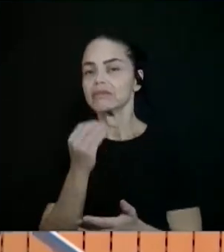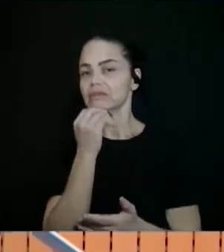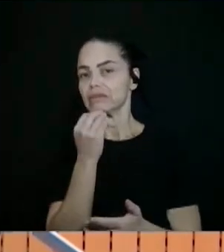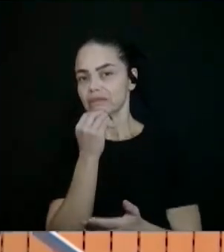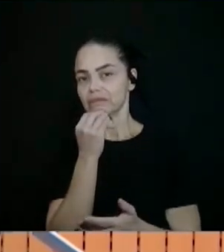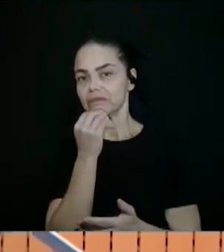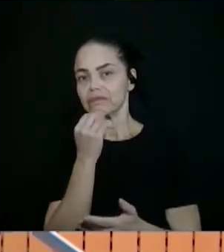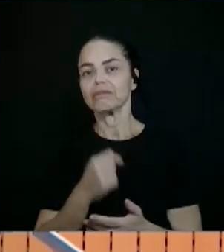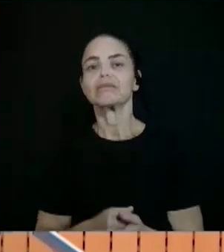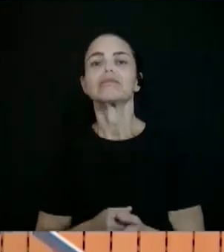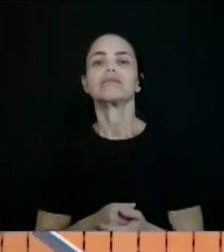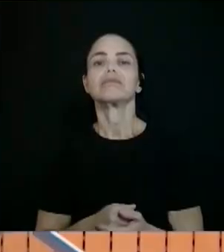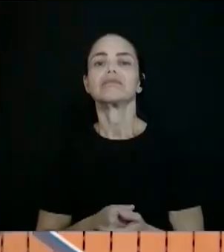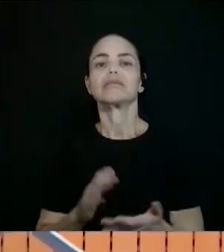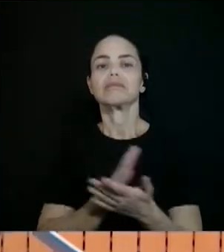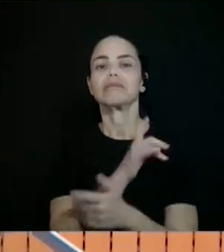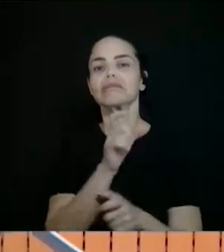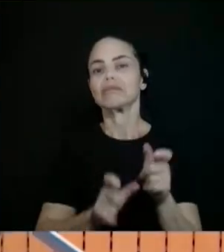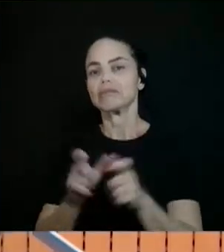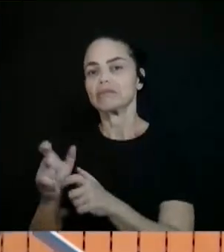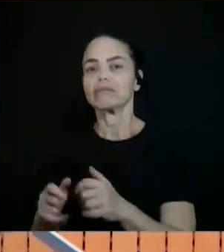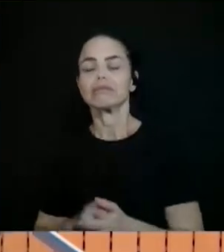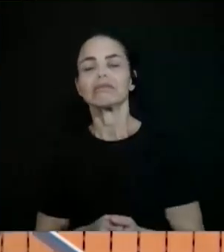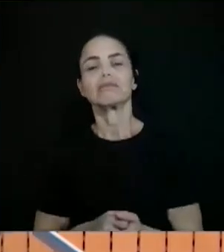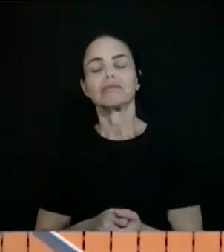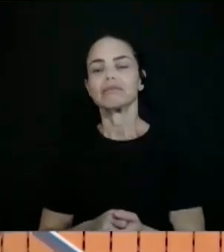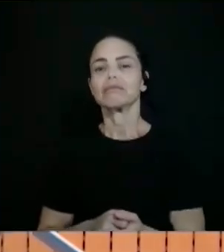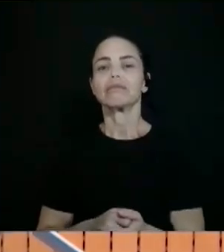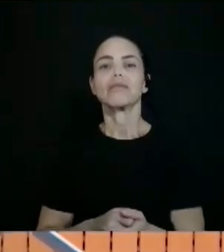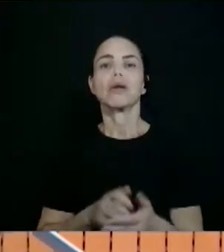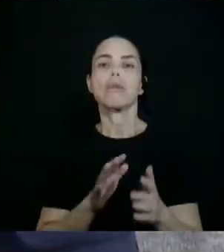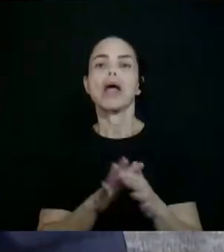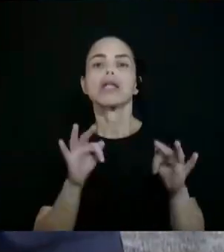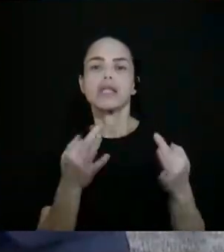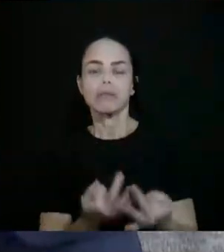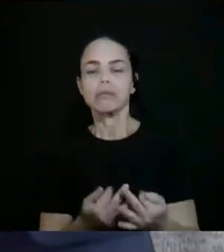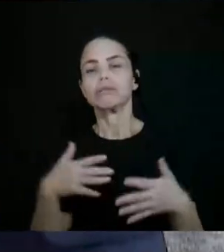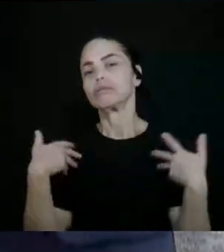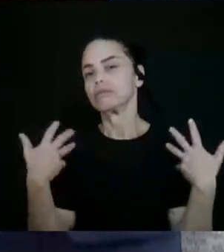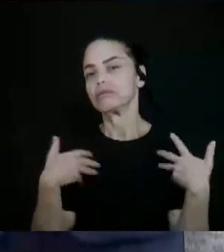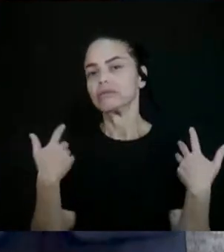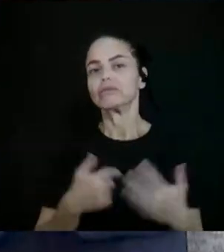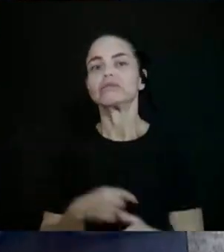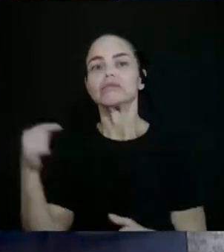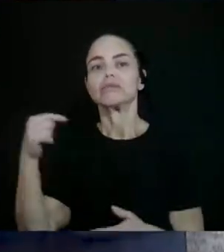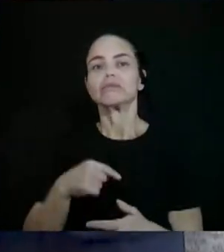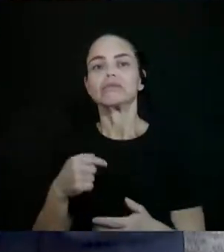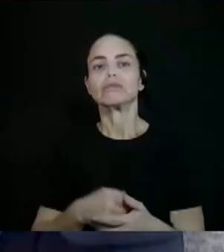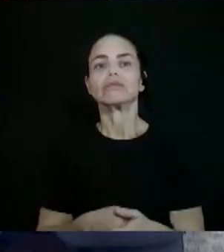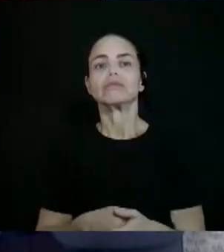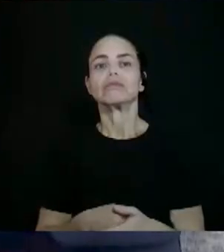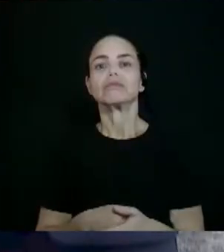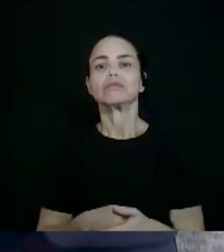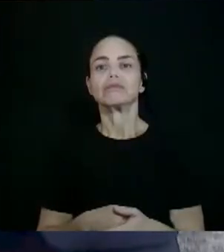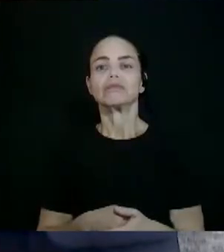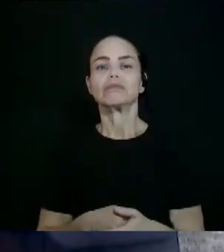para algumas pessoas menos abastadas. É uma alegria estar aqui. Sinto